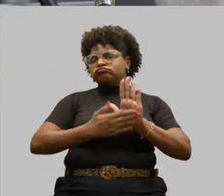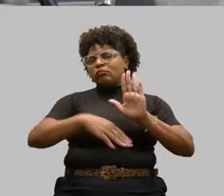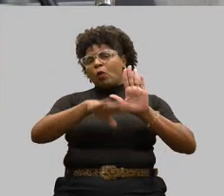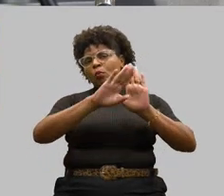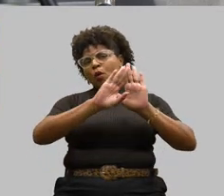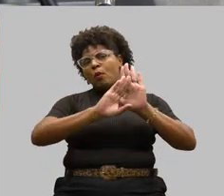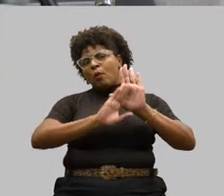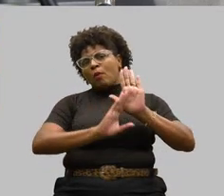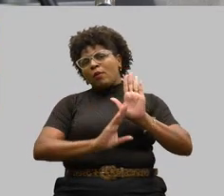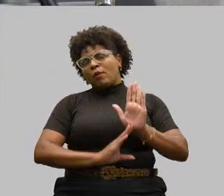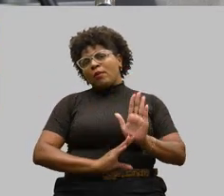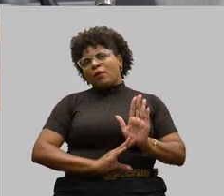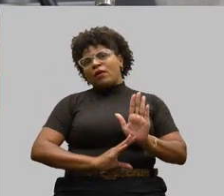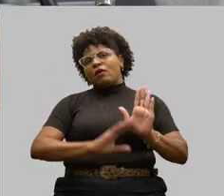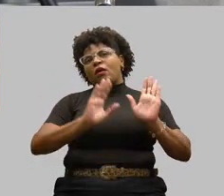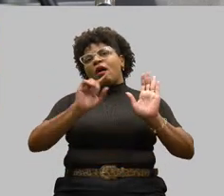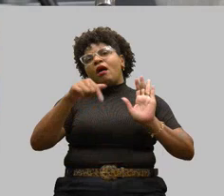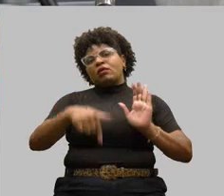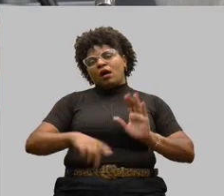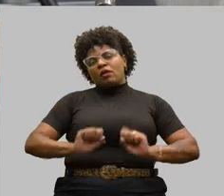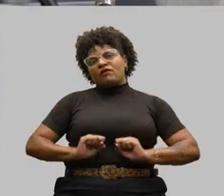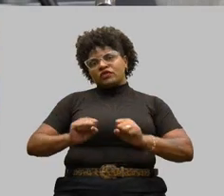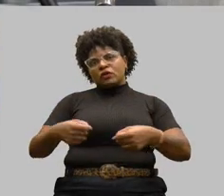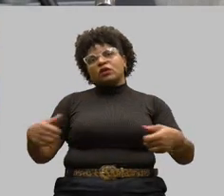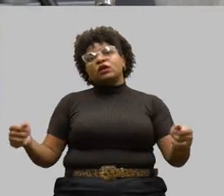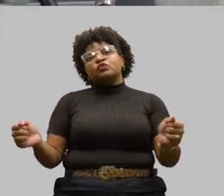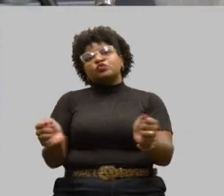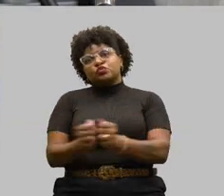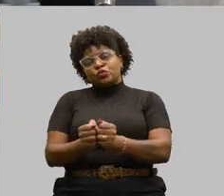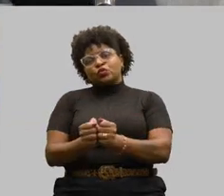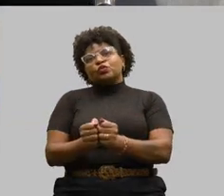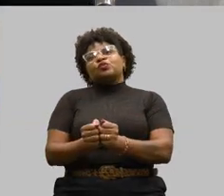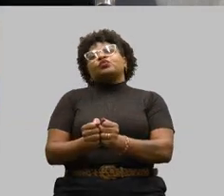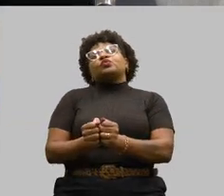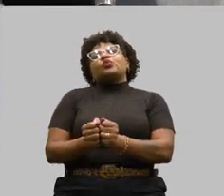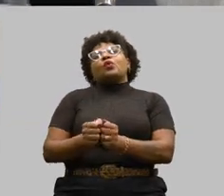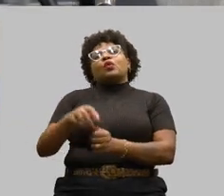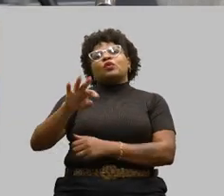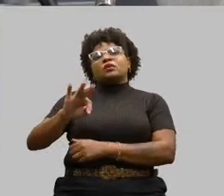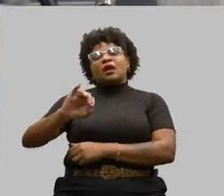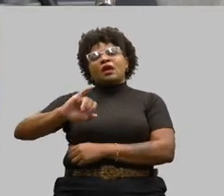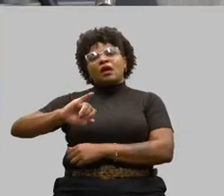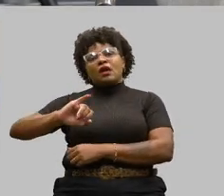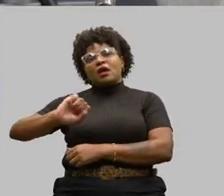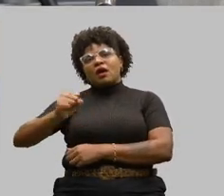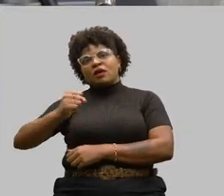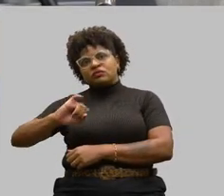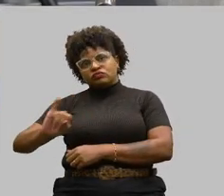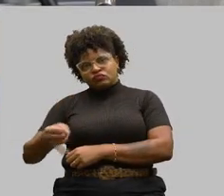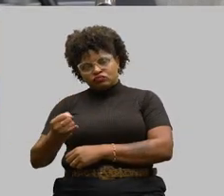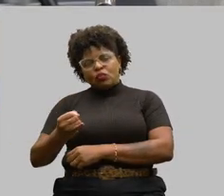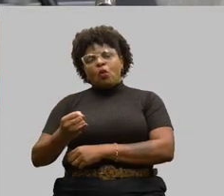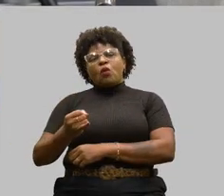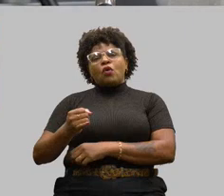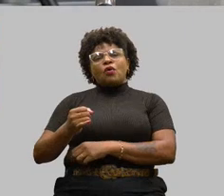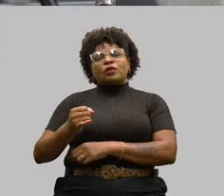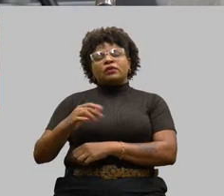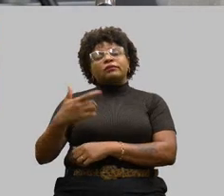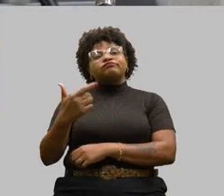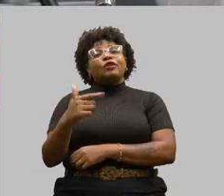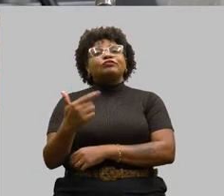a defensoria junto com o tribunal o tribunal tá dando todo o apoio técnico a gente não teria essa oportunidade de seguir